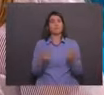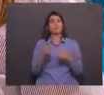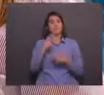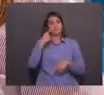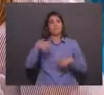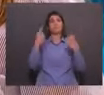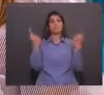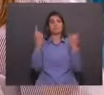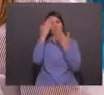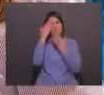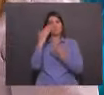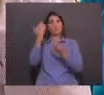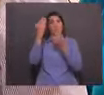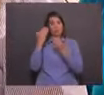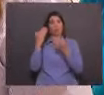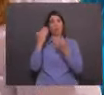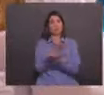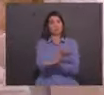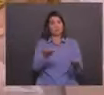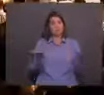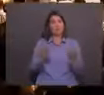discípulos creyeron en él.